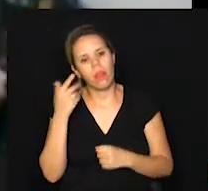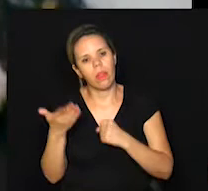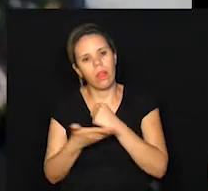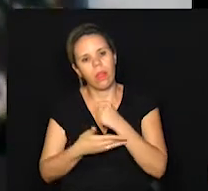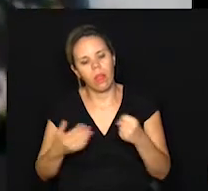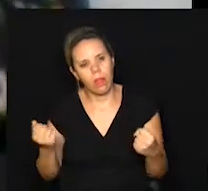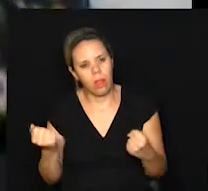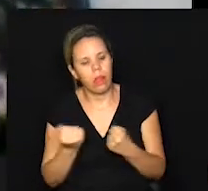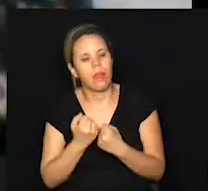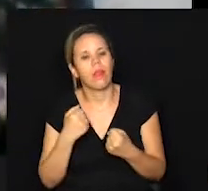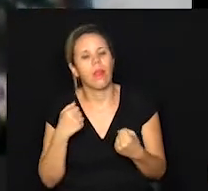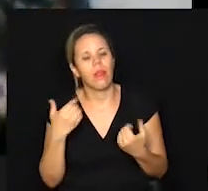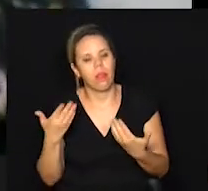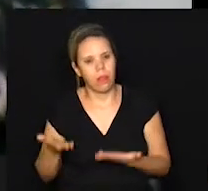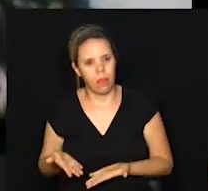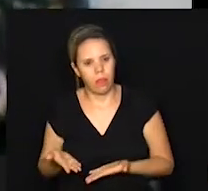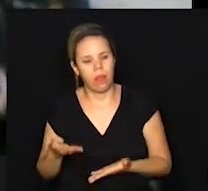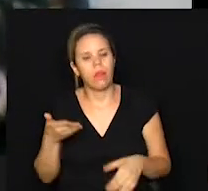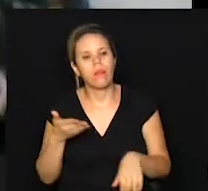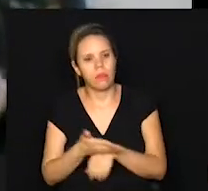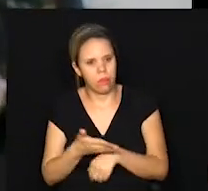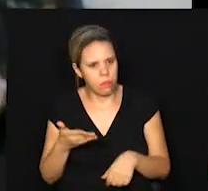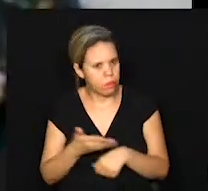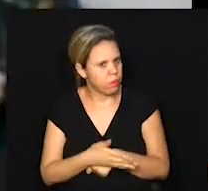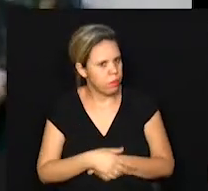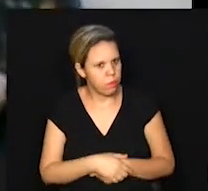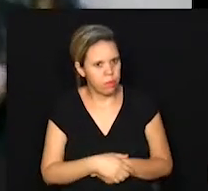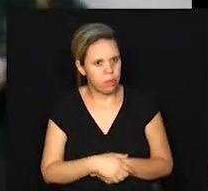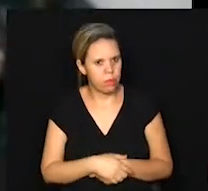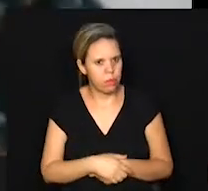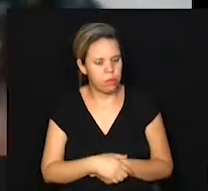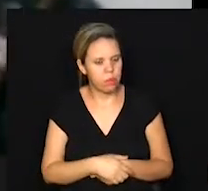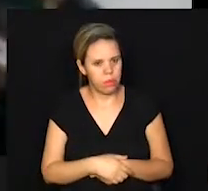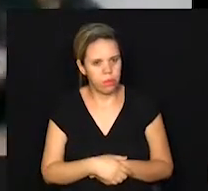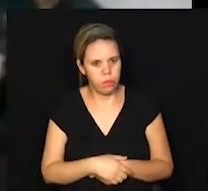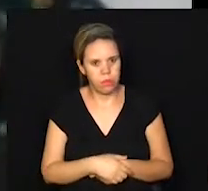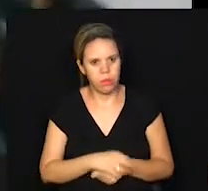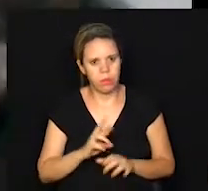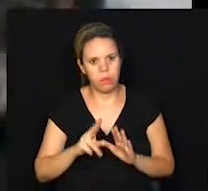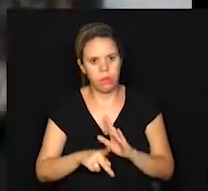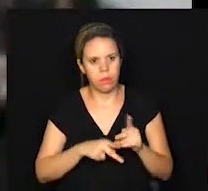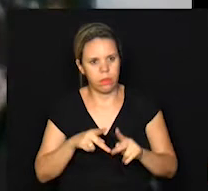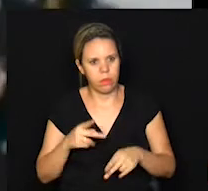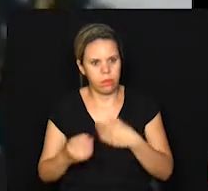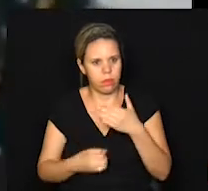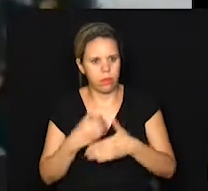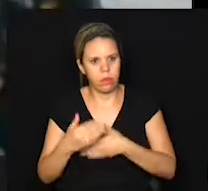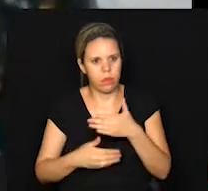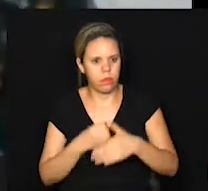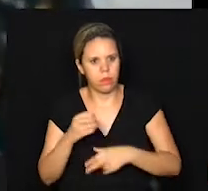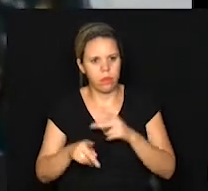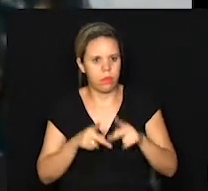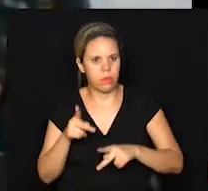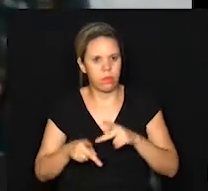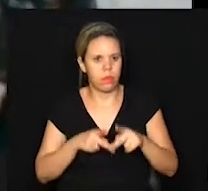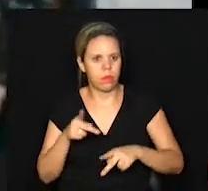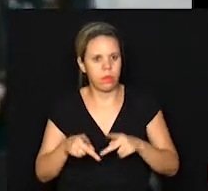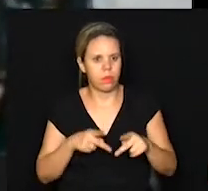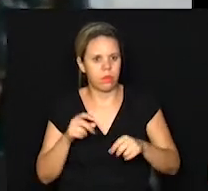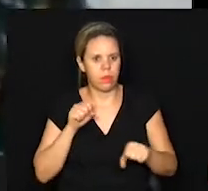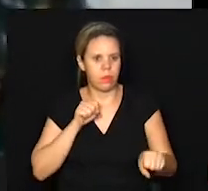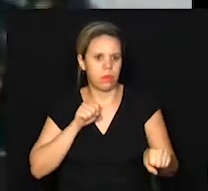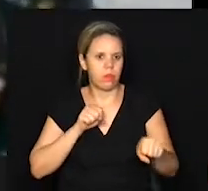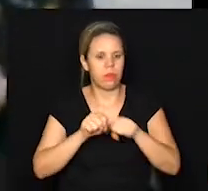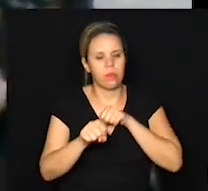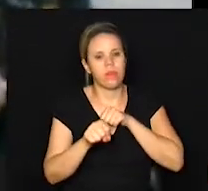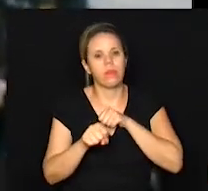e tudo. Eu faço parte de uma casta que vem surgindo agora, que é de pessoas formadas